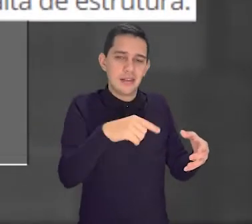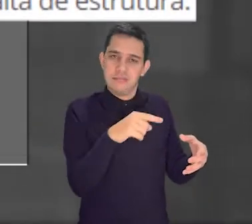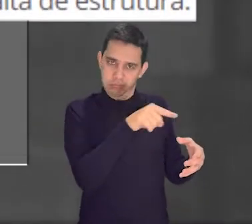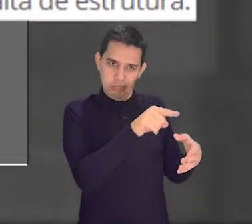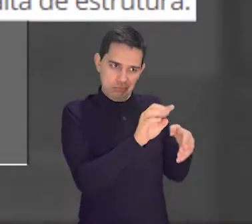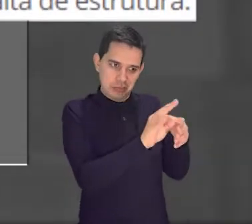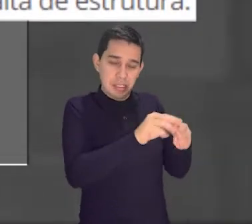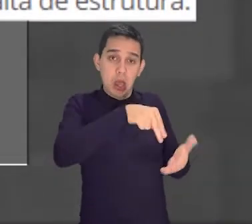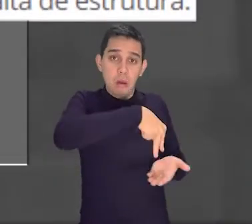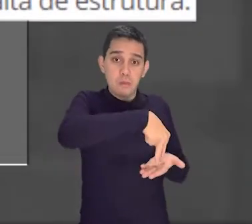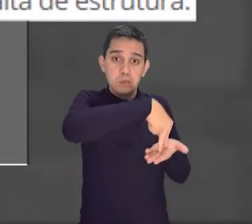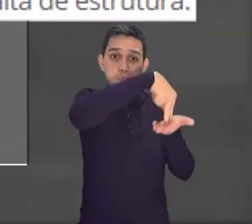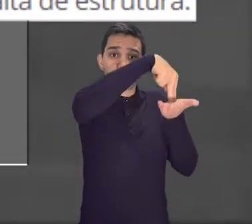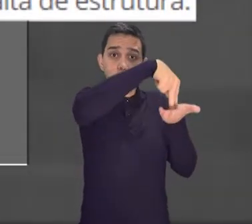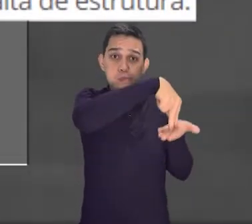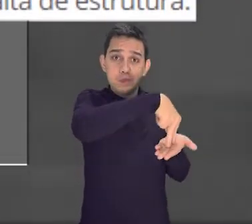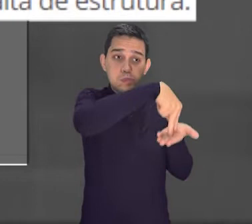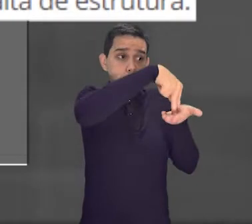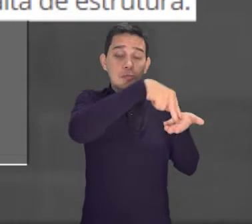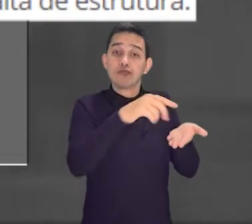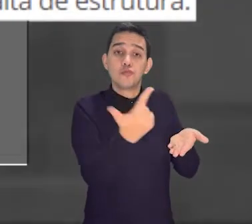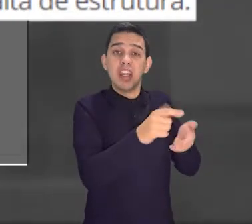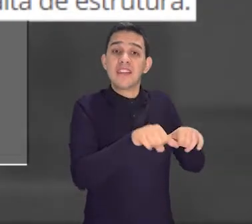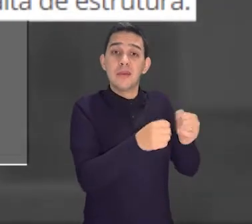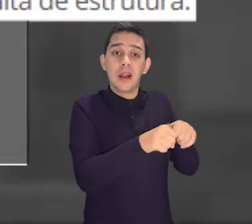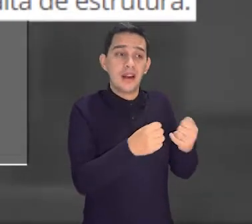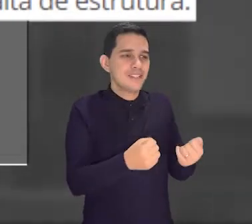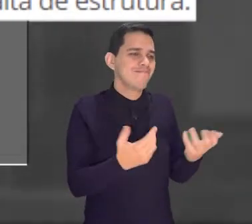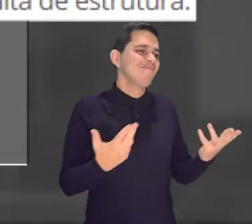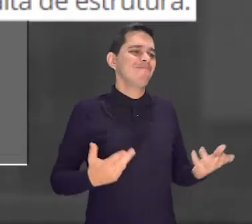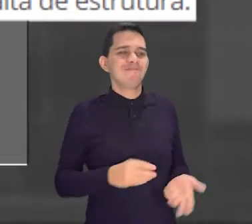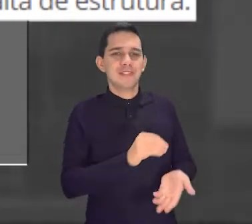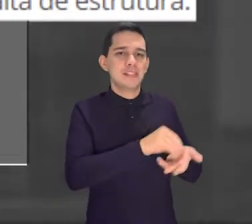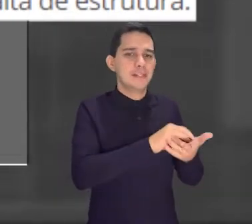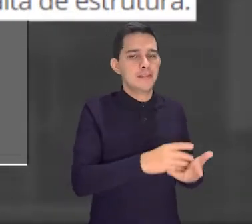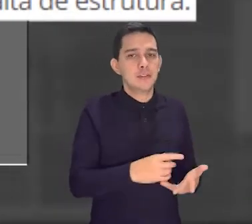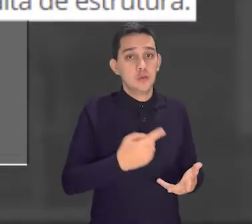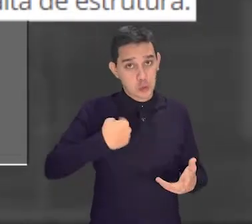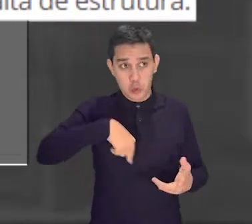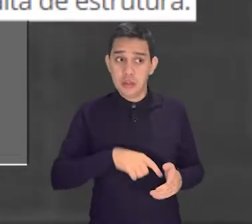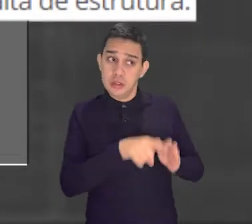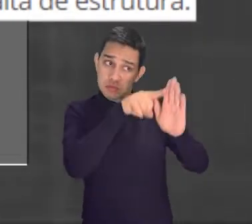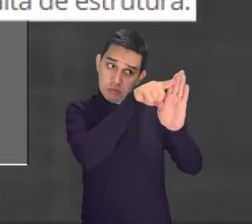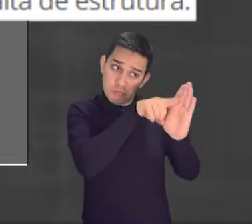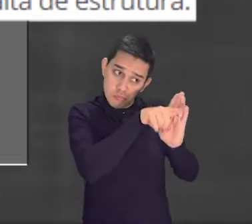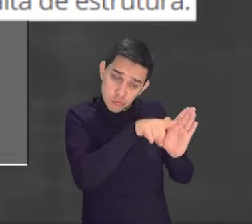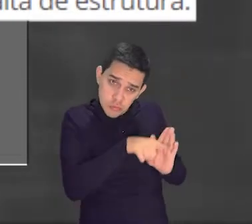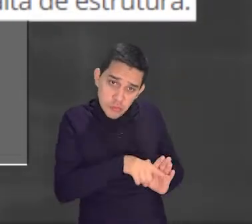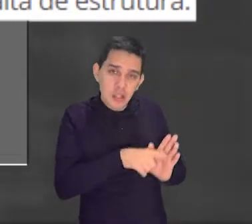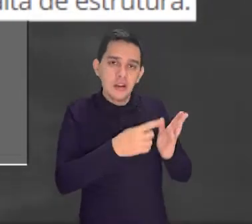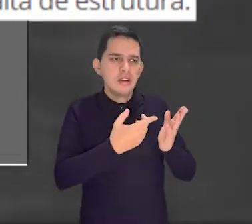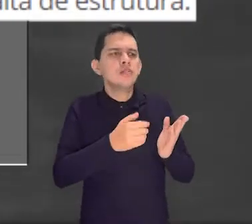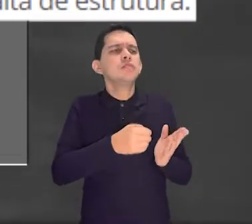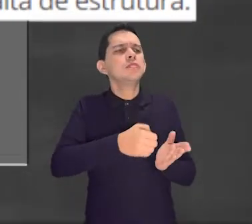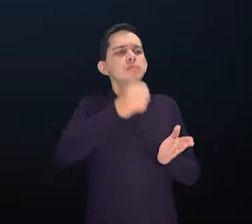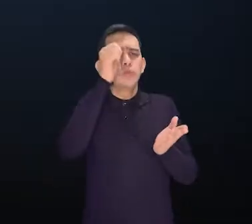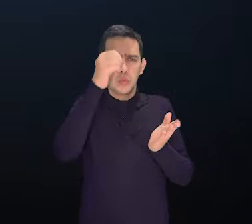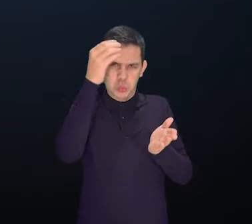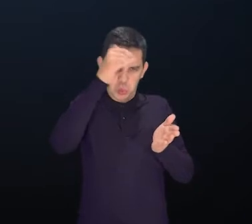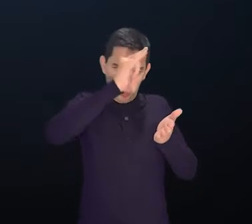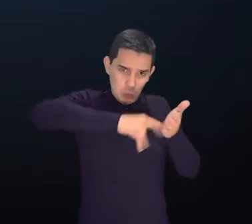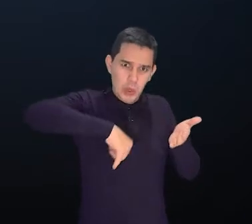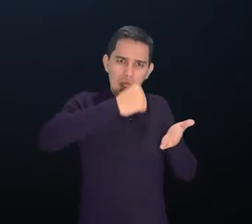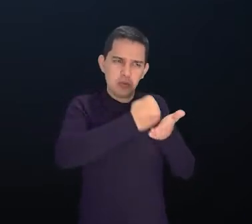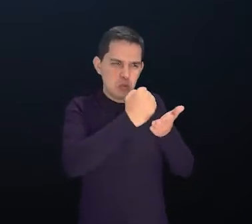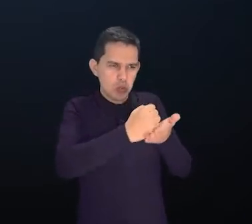sem manutenção há bastante tempo, estão parados. Nós estamos com essa situação em que as liminares estão sendo